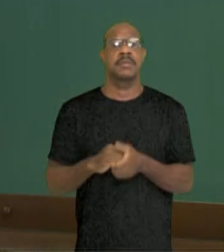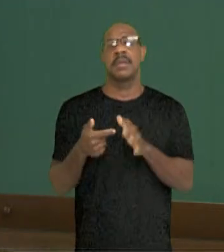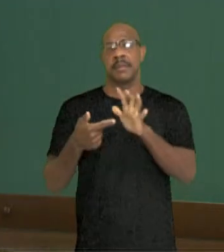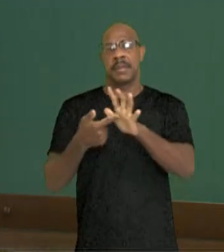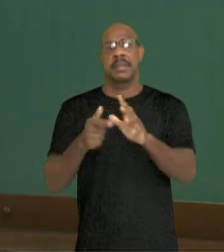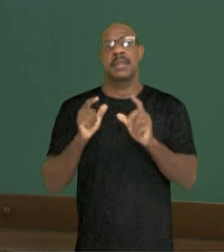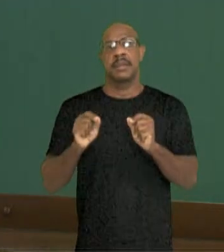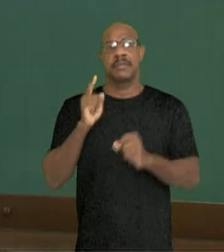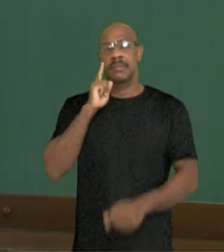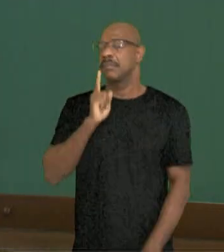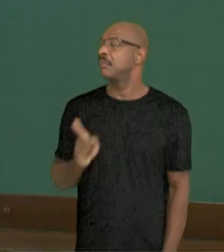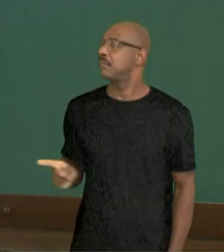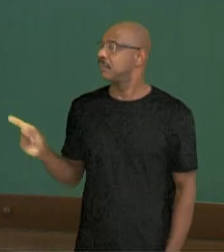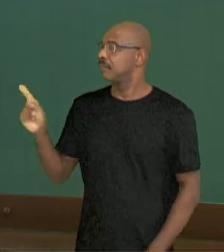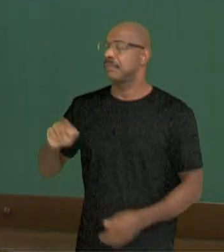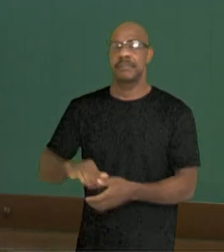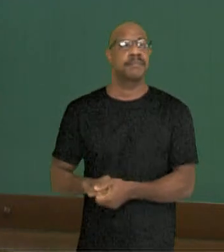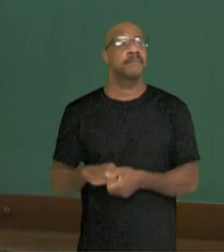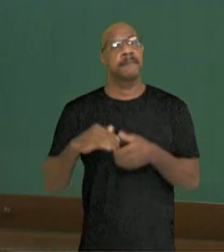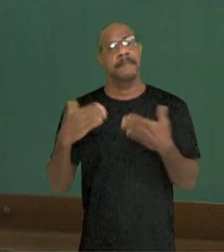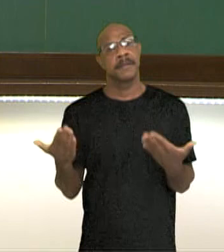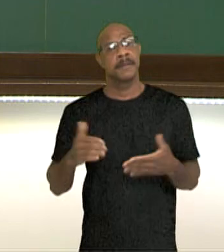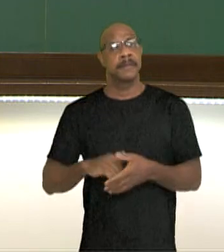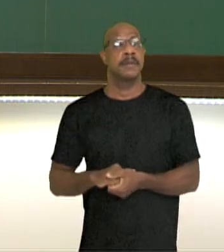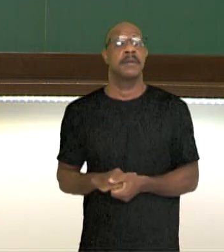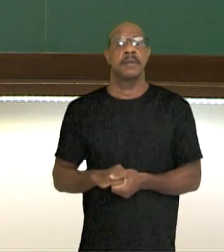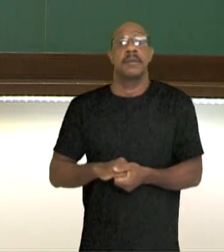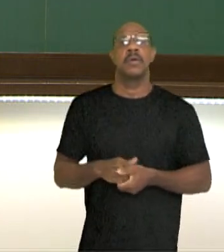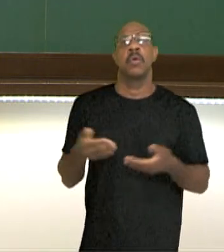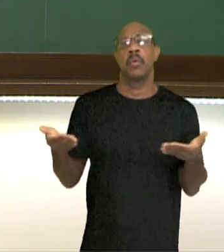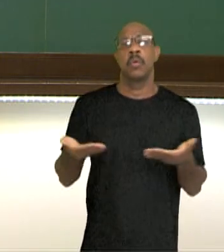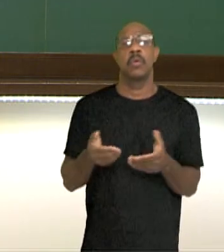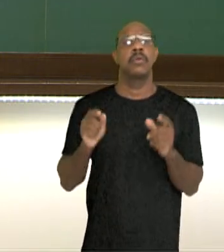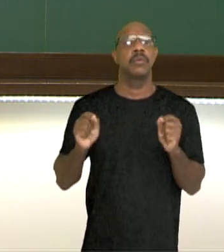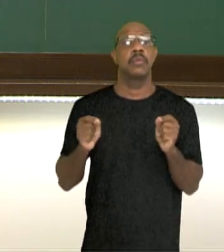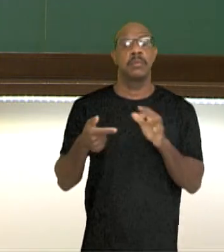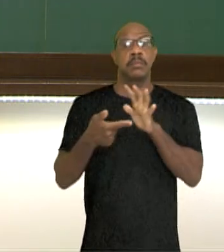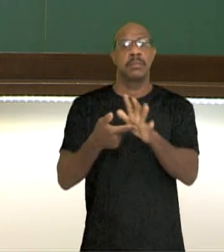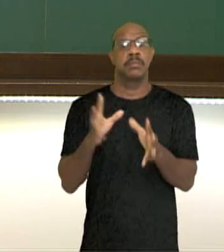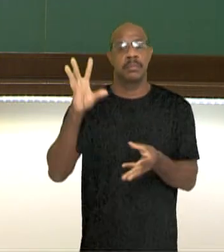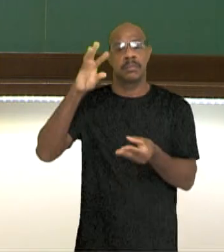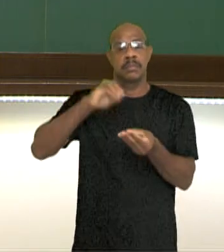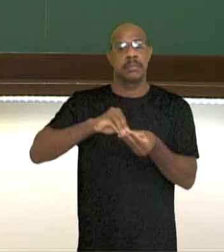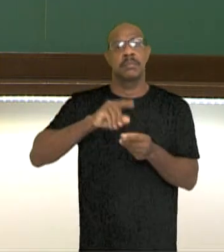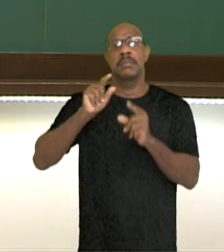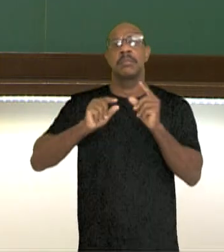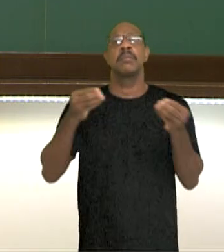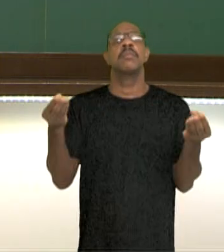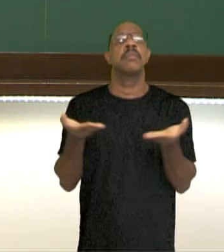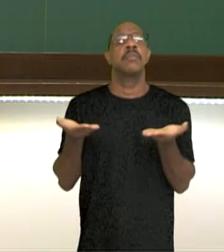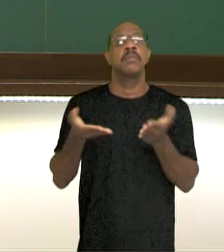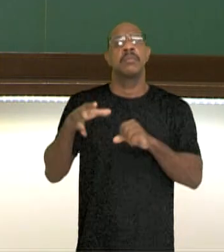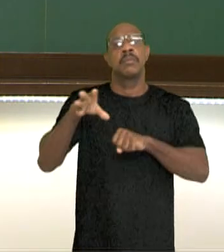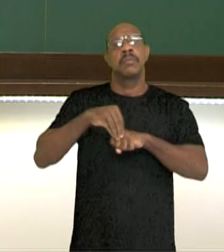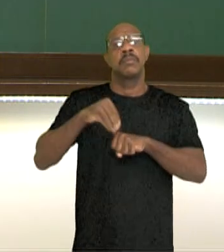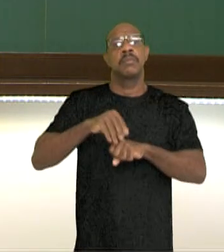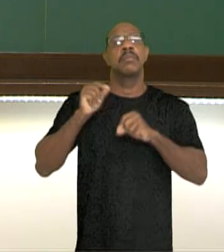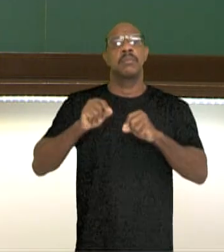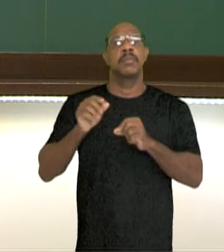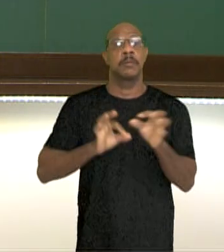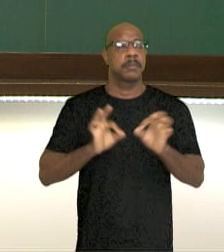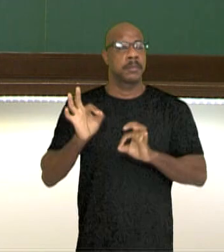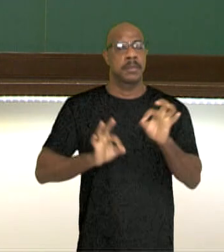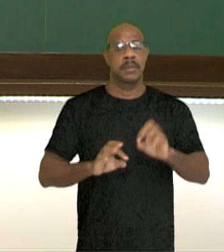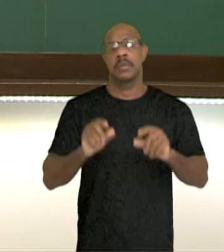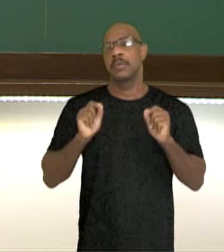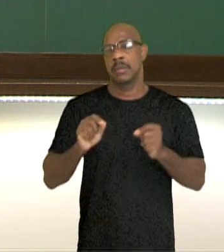aqui. Então, mediante esta retomada de conhecimento, eu preparei